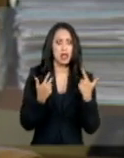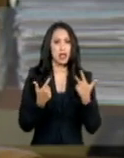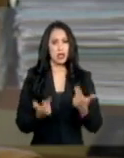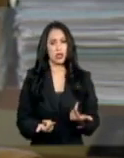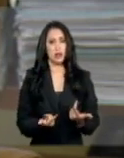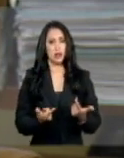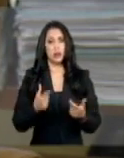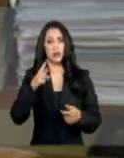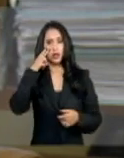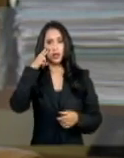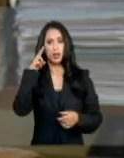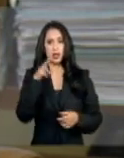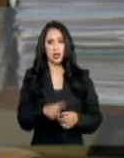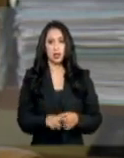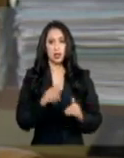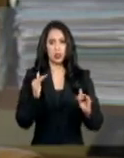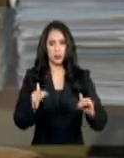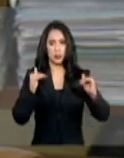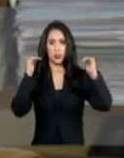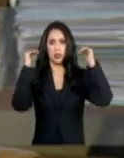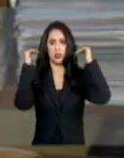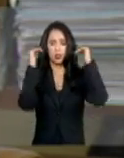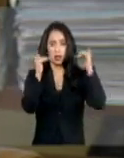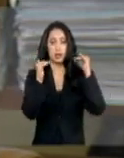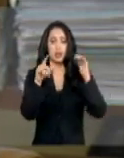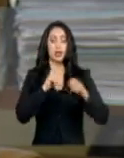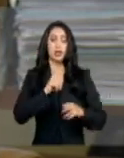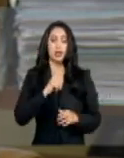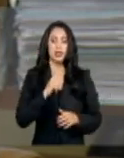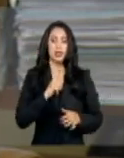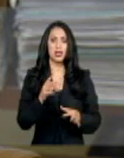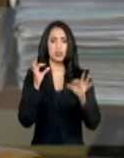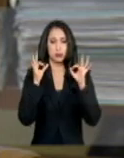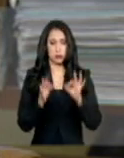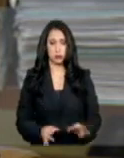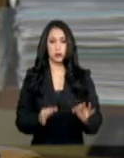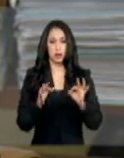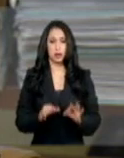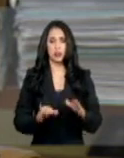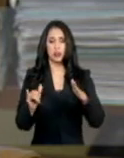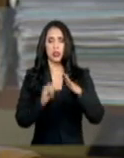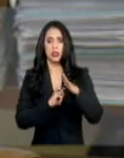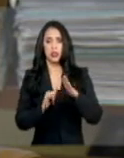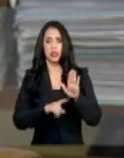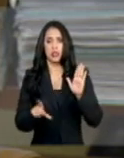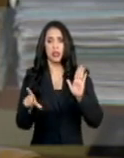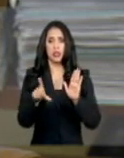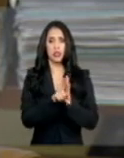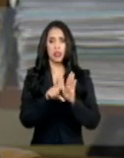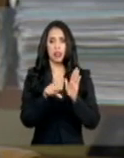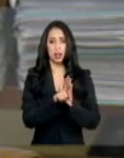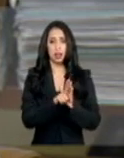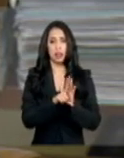supremacia e que se acham impregnados às garantias instituídas pela lei fundamental o alcance do poder